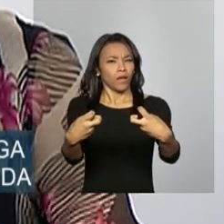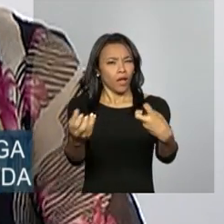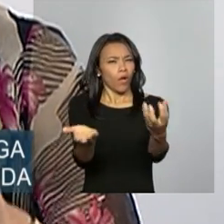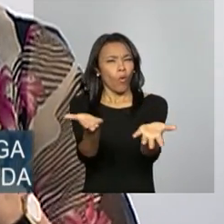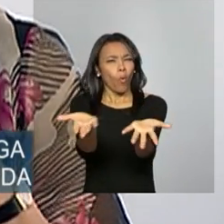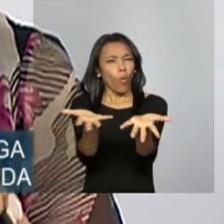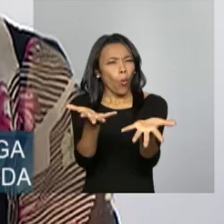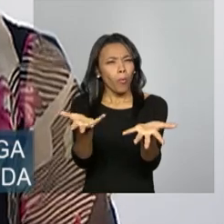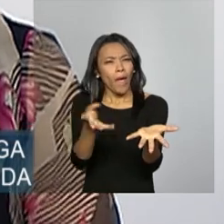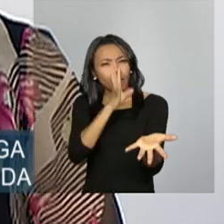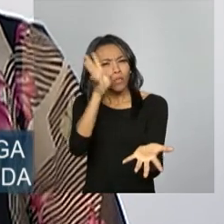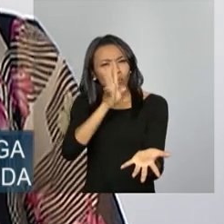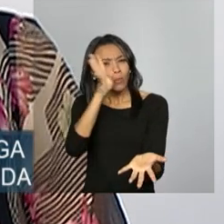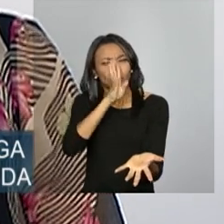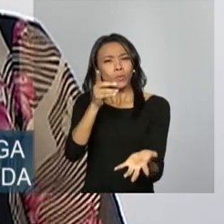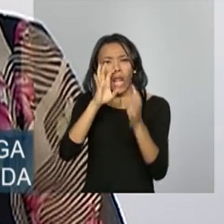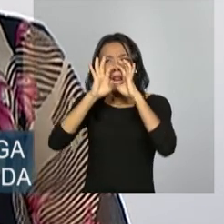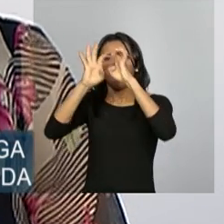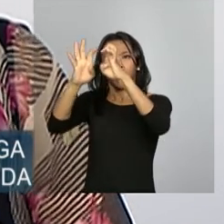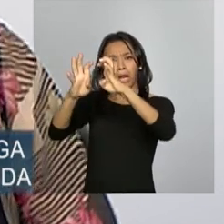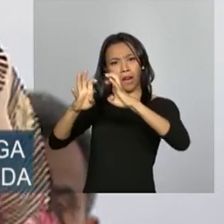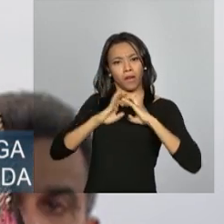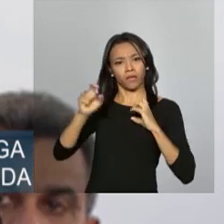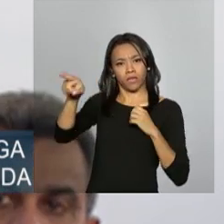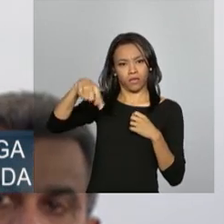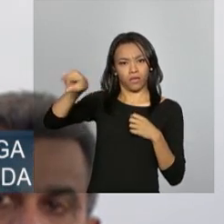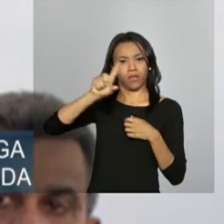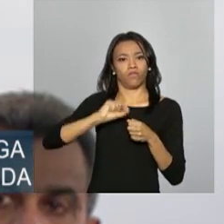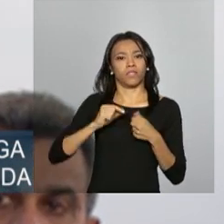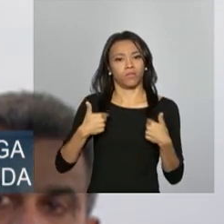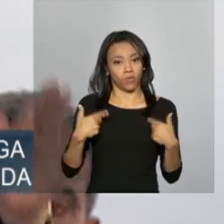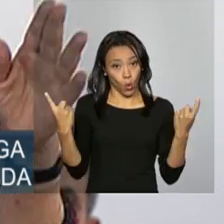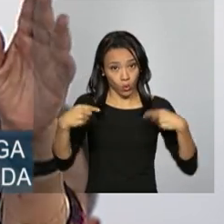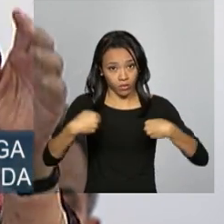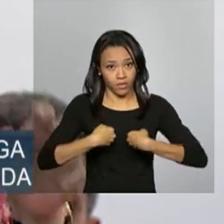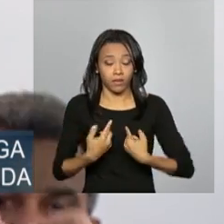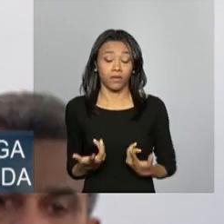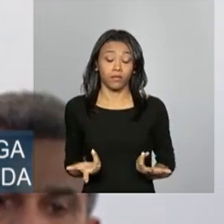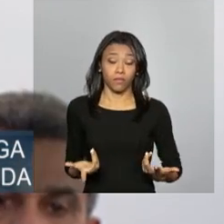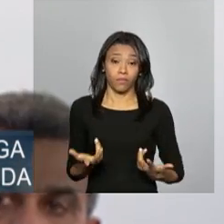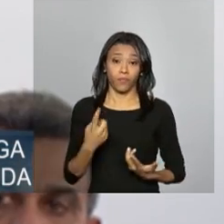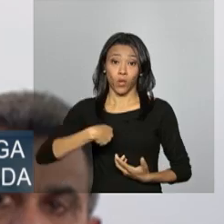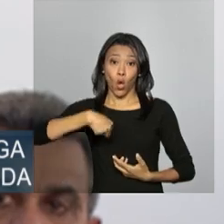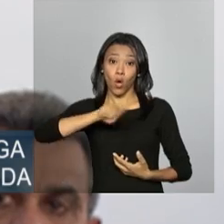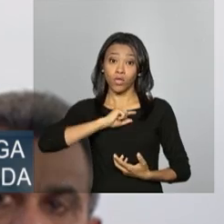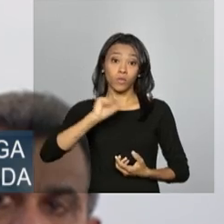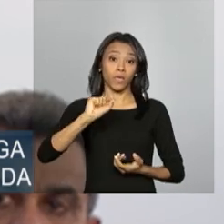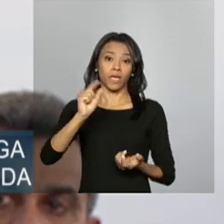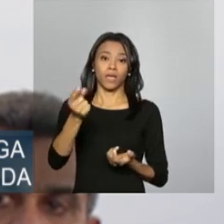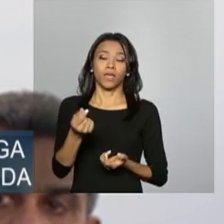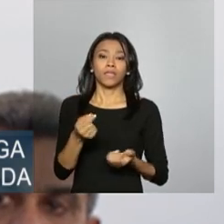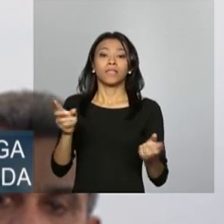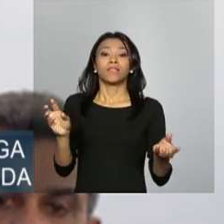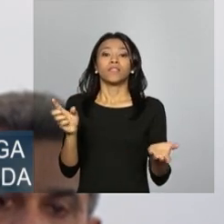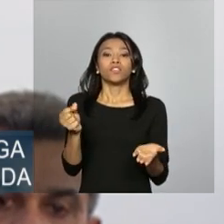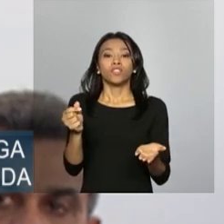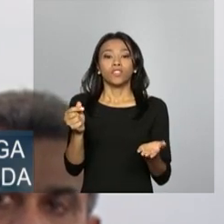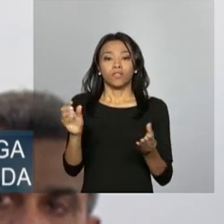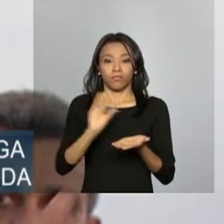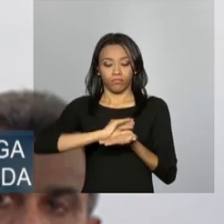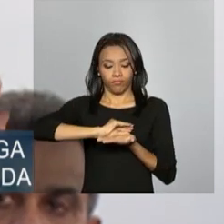é absurda a acusação. Nós fazemos transferência de